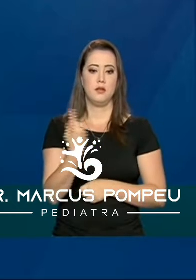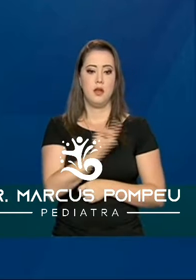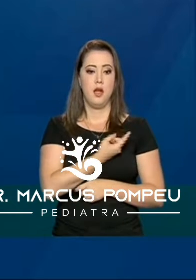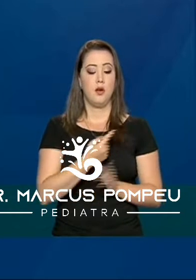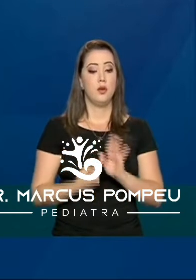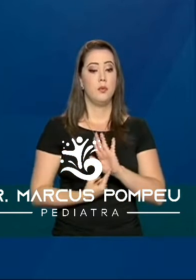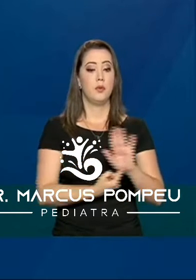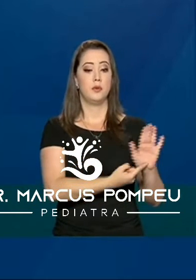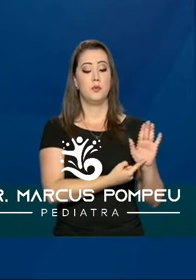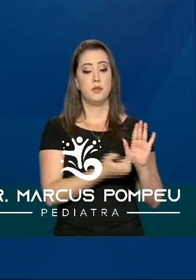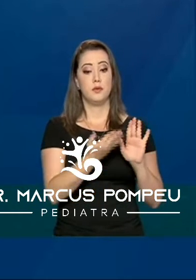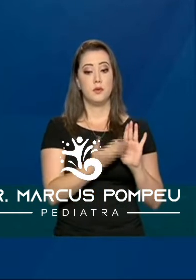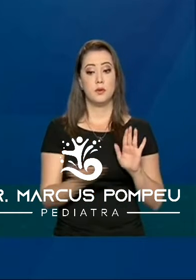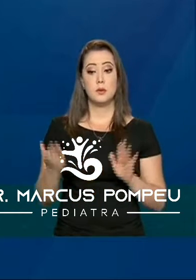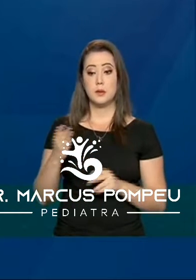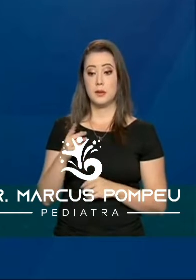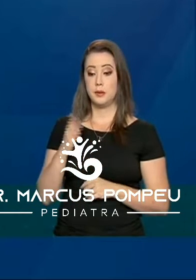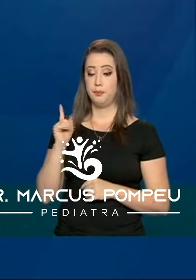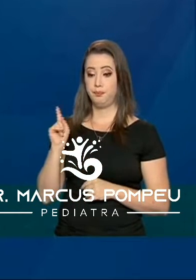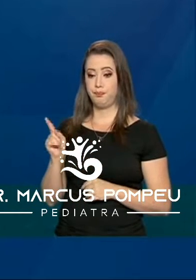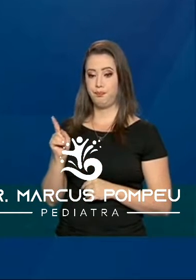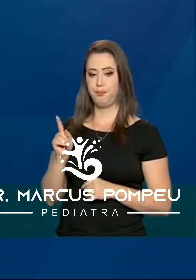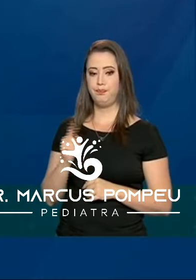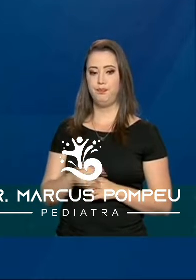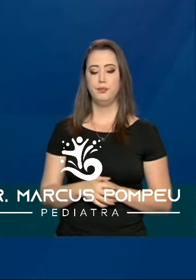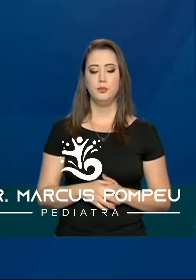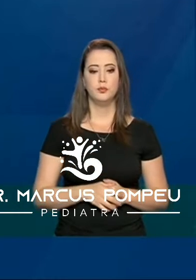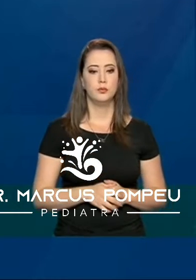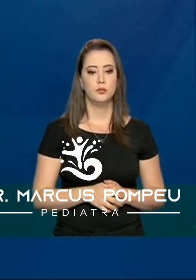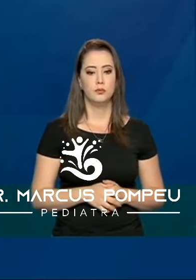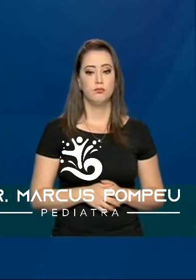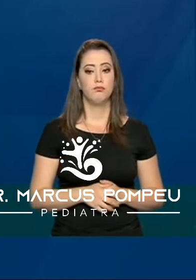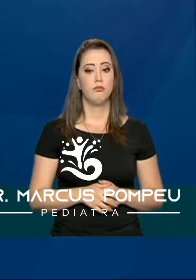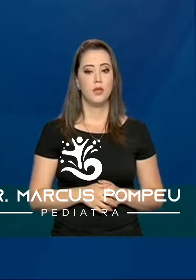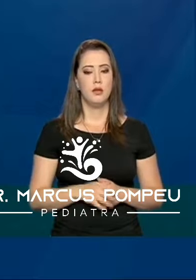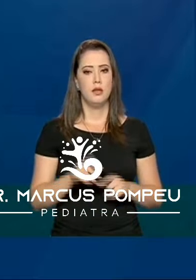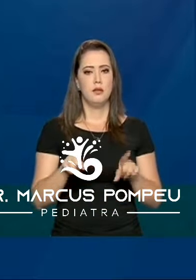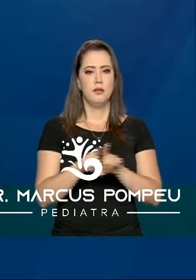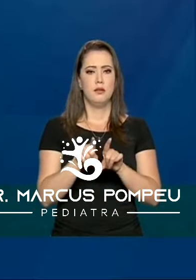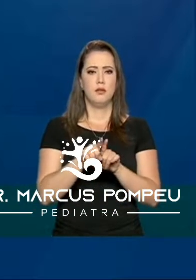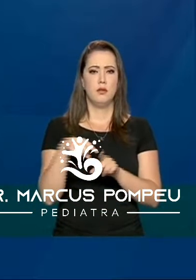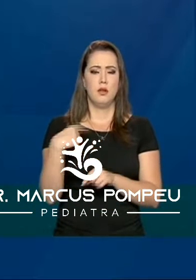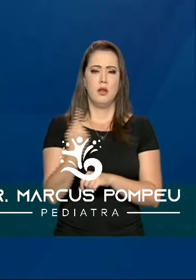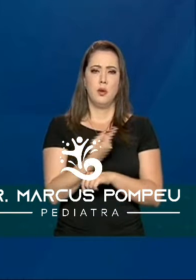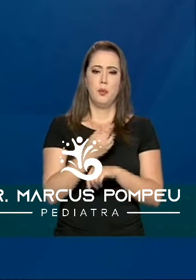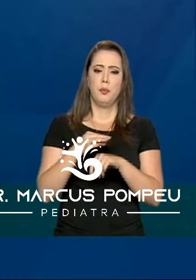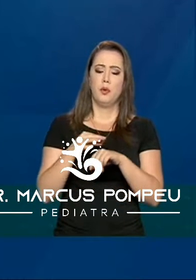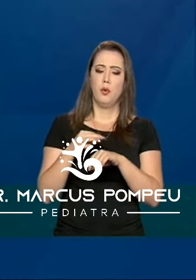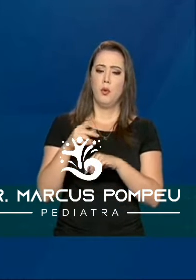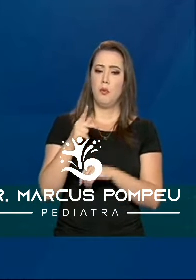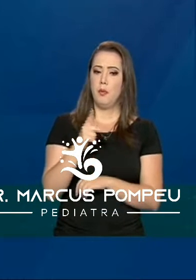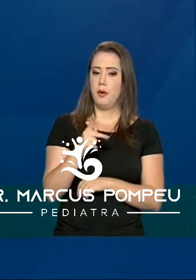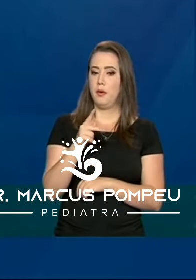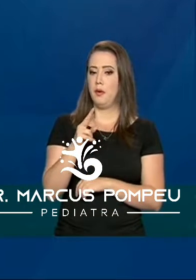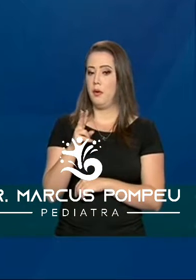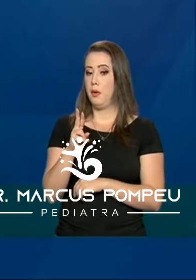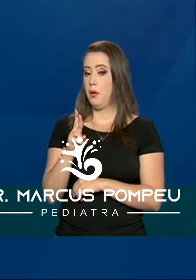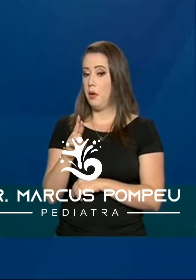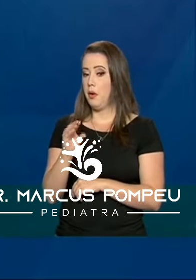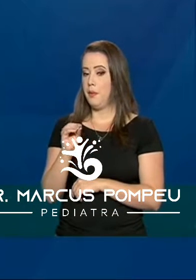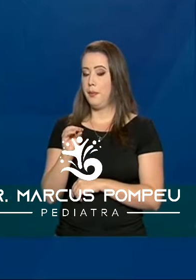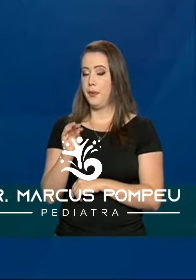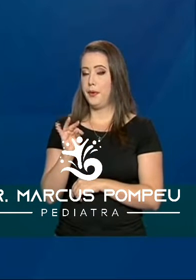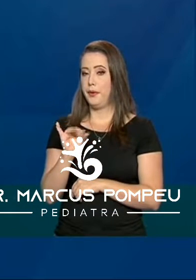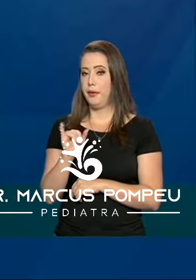Protein. Uma proteína muito séria, uma proteína que é infectividade viral, é uma proteína que